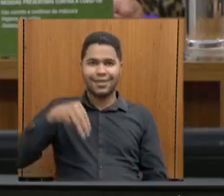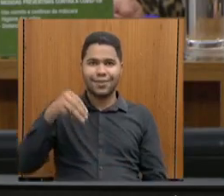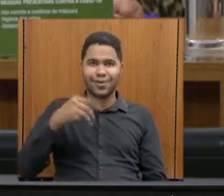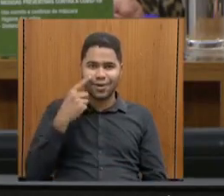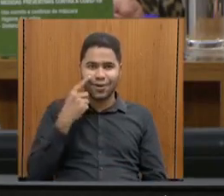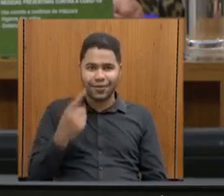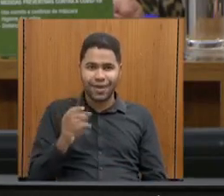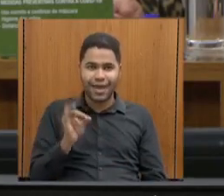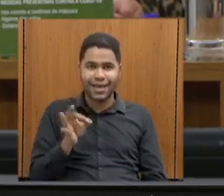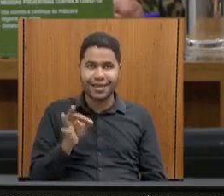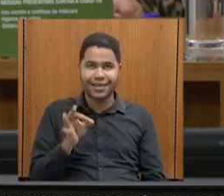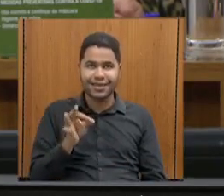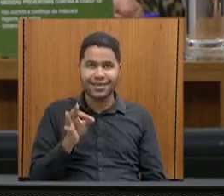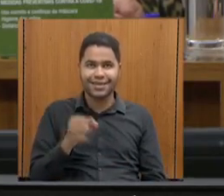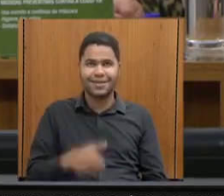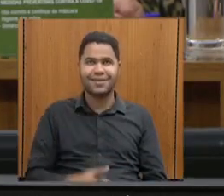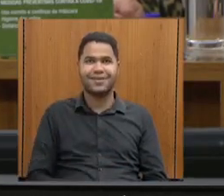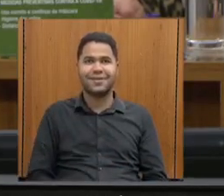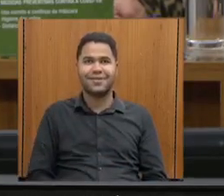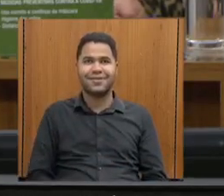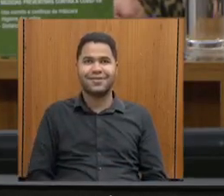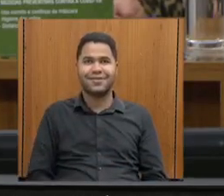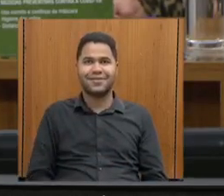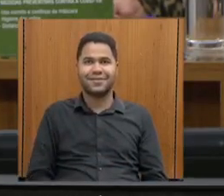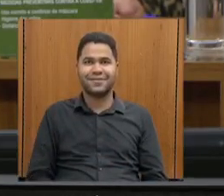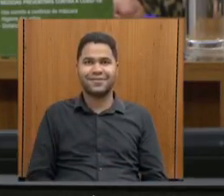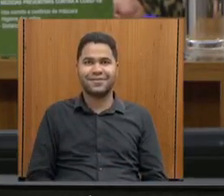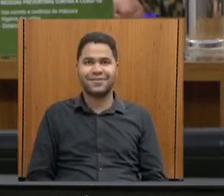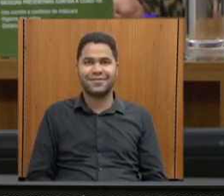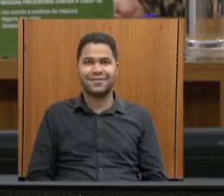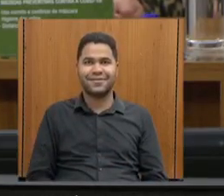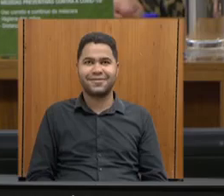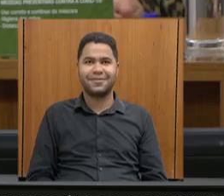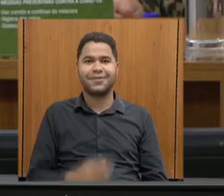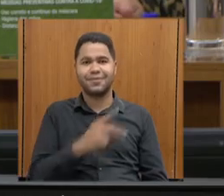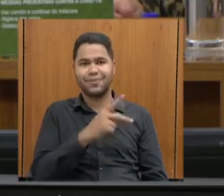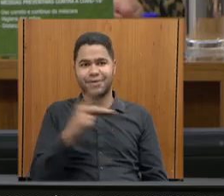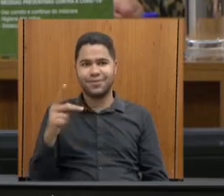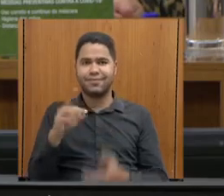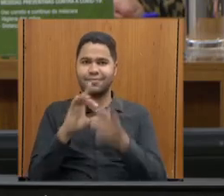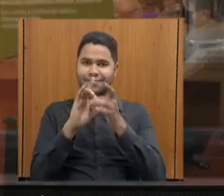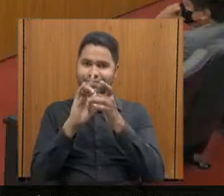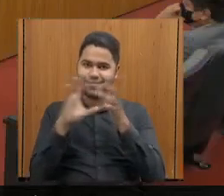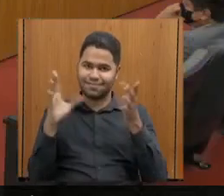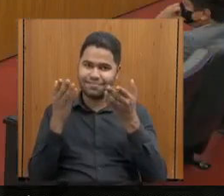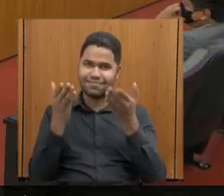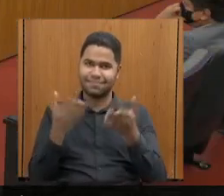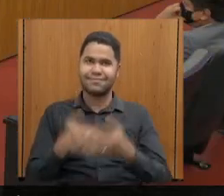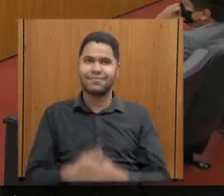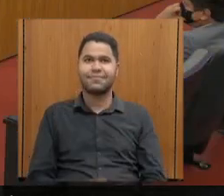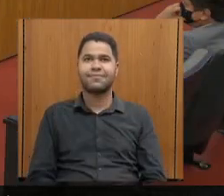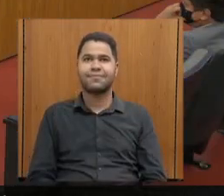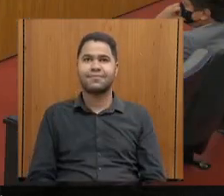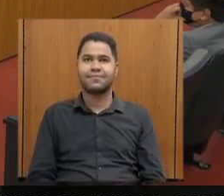faz vou vir aqui ó E aí o presidente fica à disposição da senhora